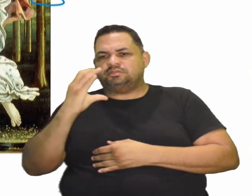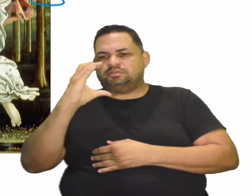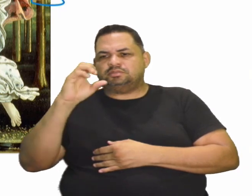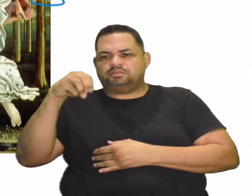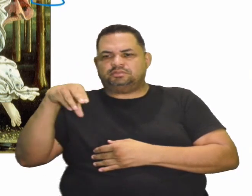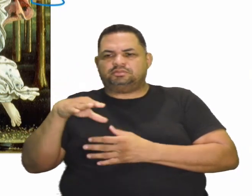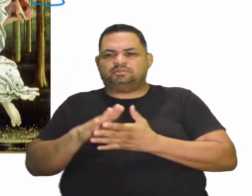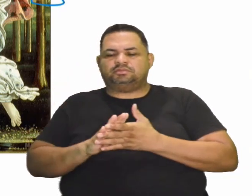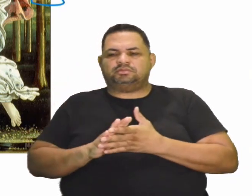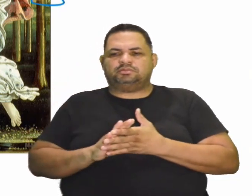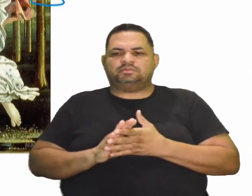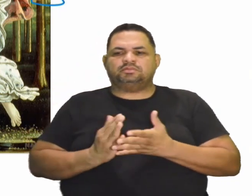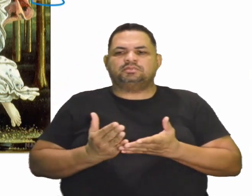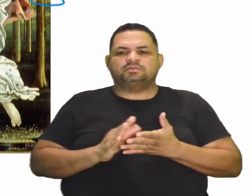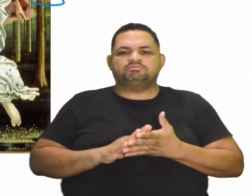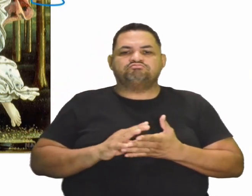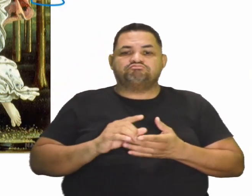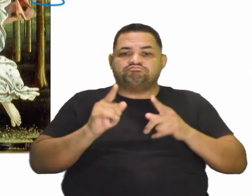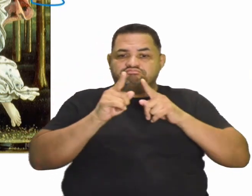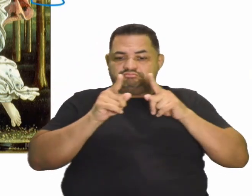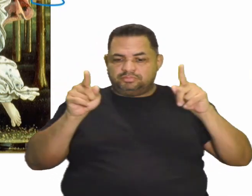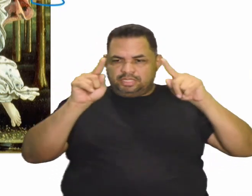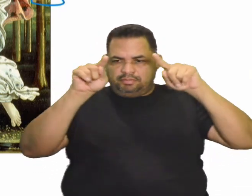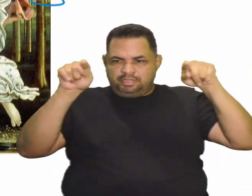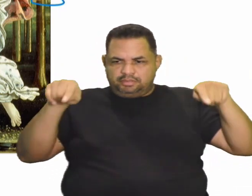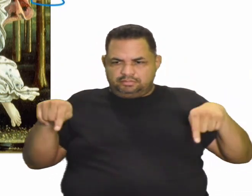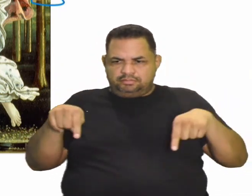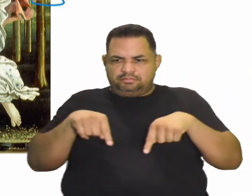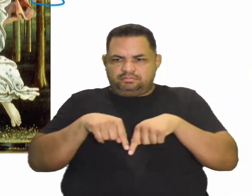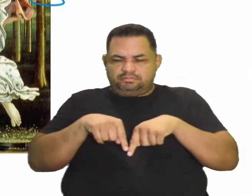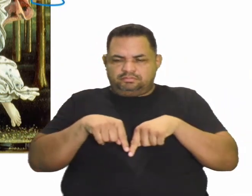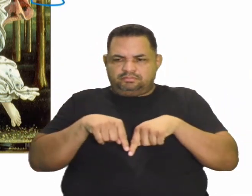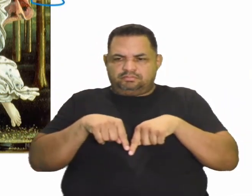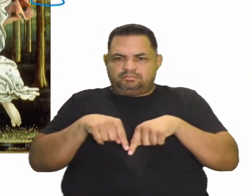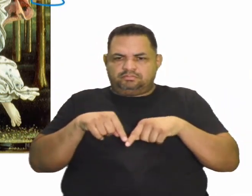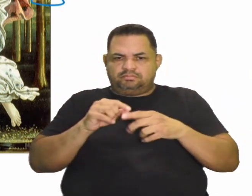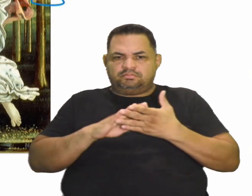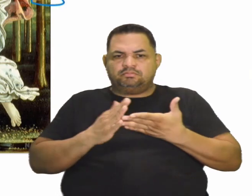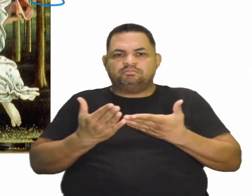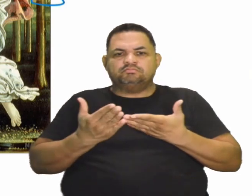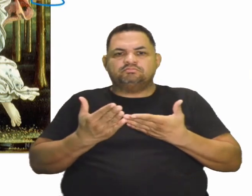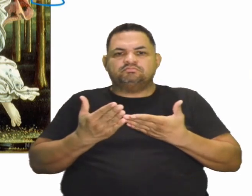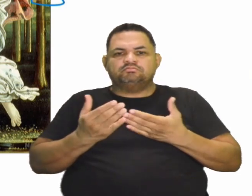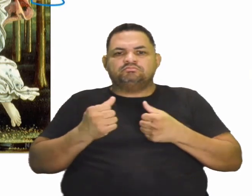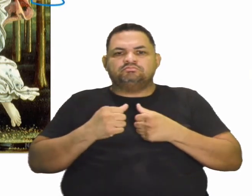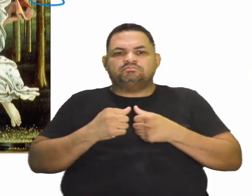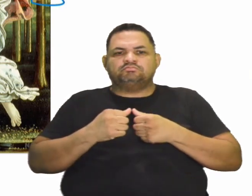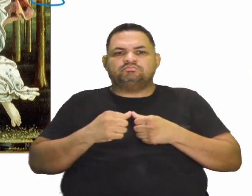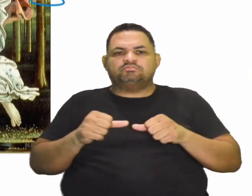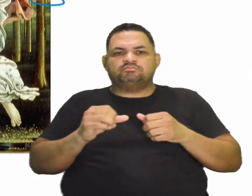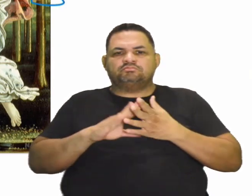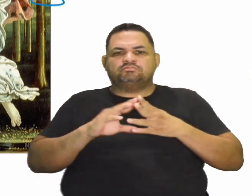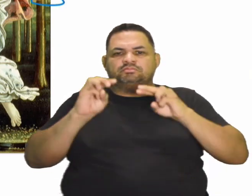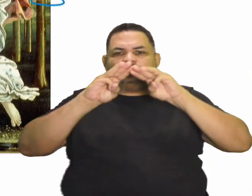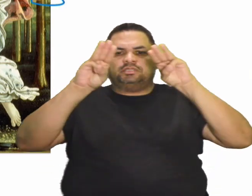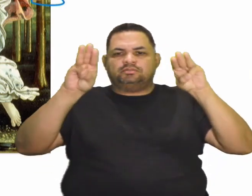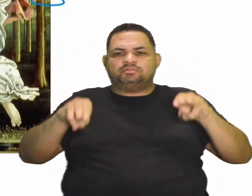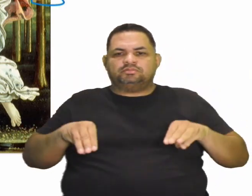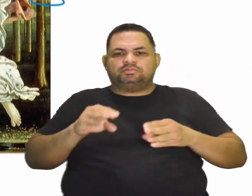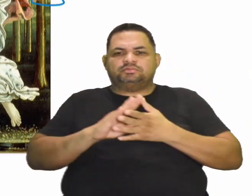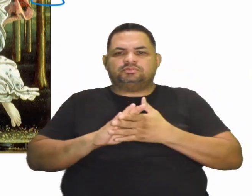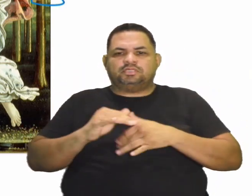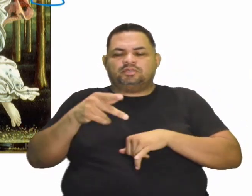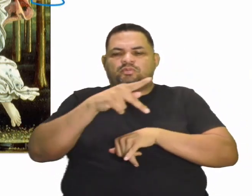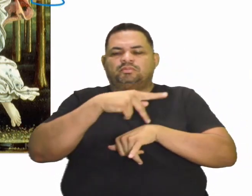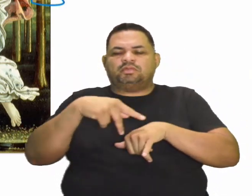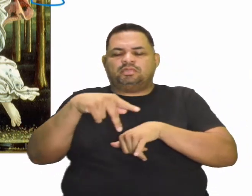uma dimensão aí bem grande, né? Essa obra está em um museu na Itália,